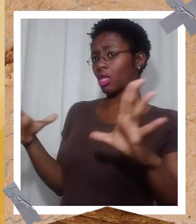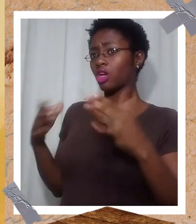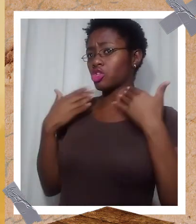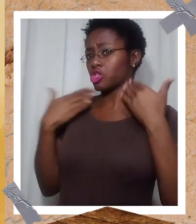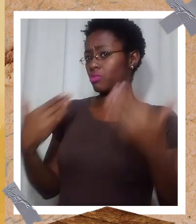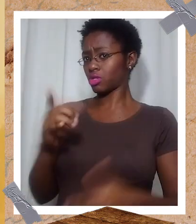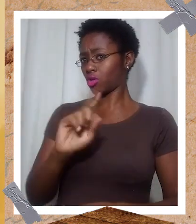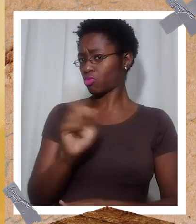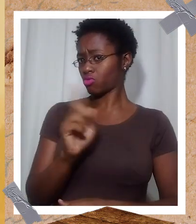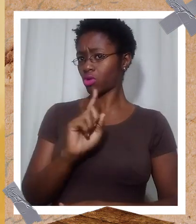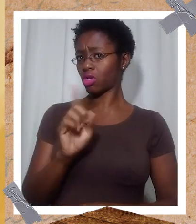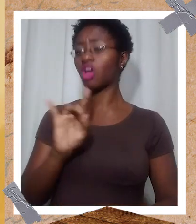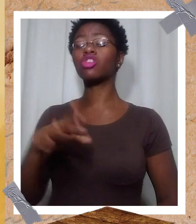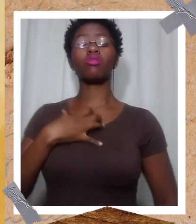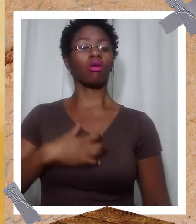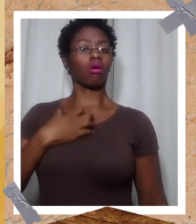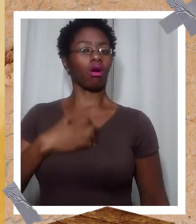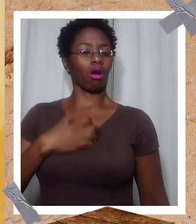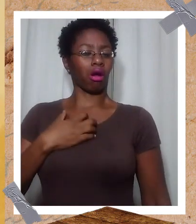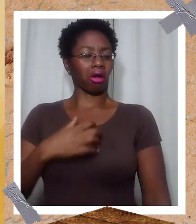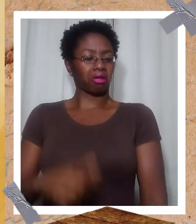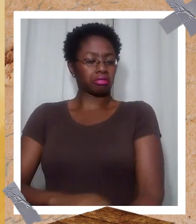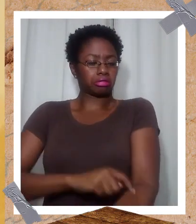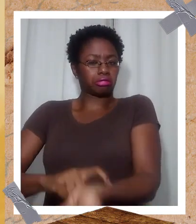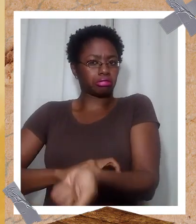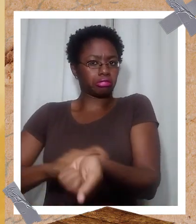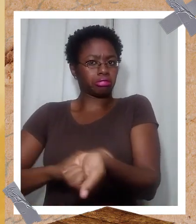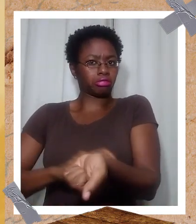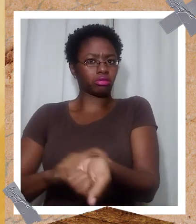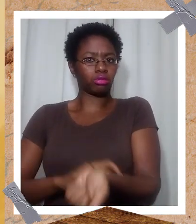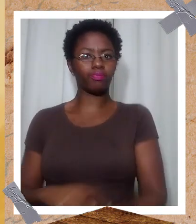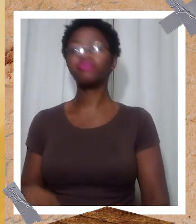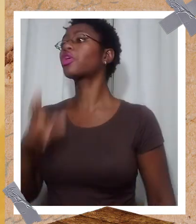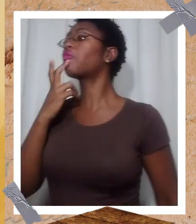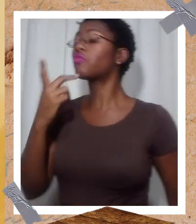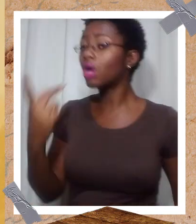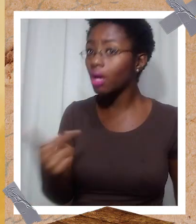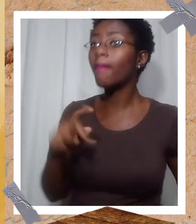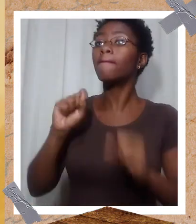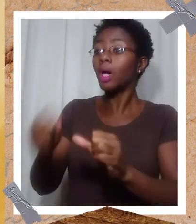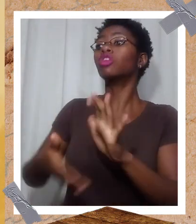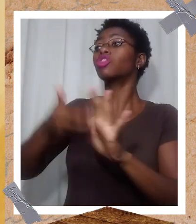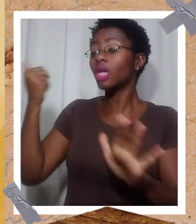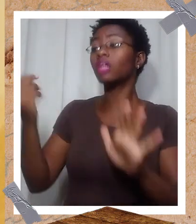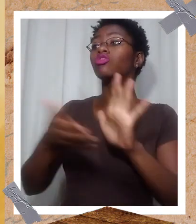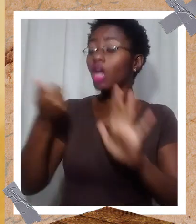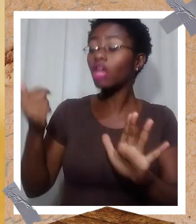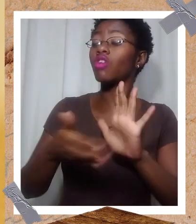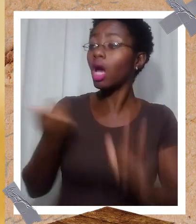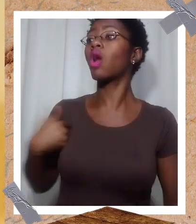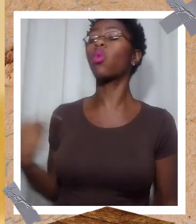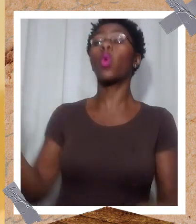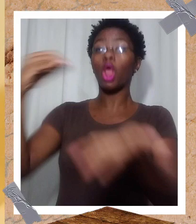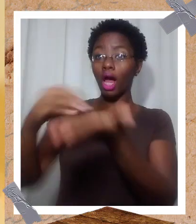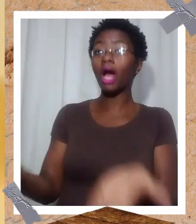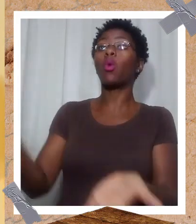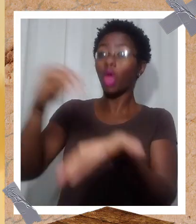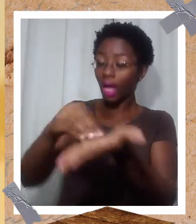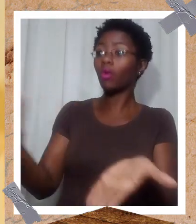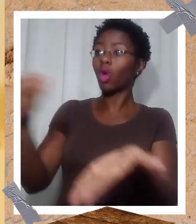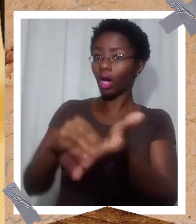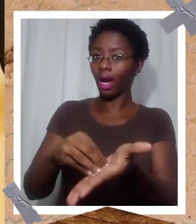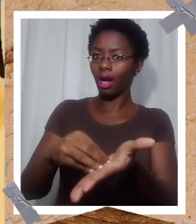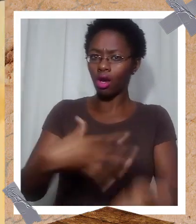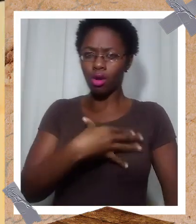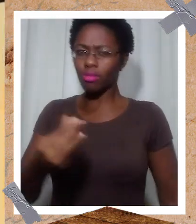ódio. Nem seu nome pode dar para isso. Eu falei, ele pode tirar 1000 vezes que eu vou colocar 1000 vezes. Era uma pessoa, não era um número.